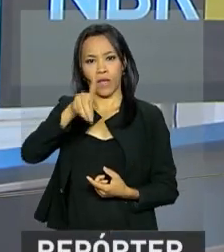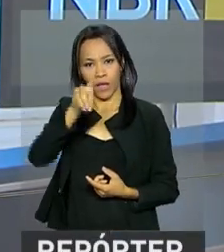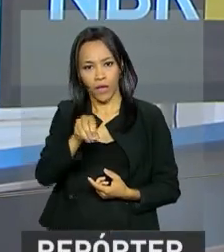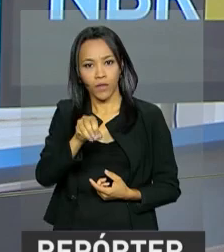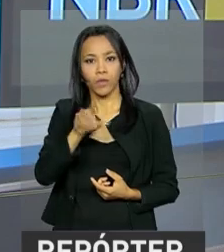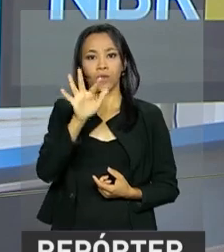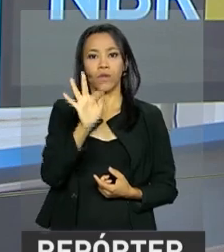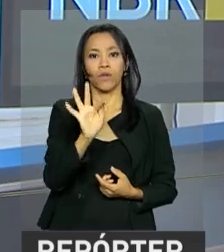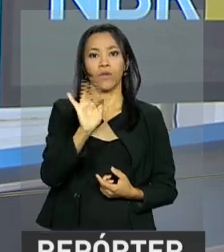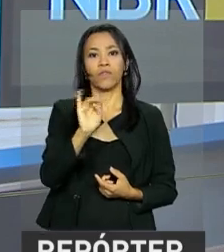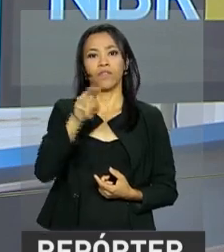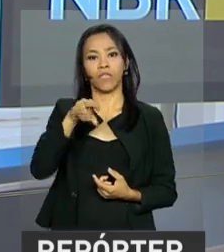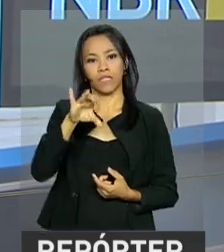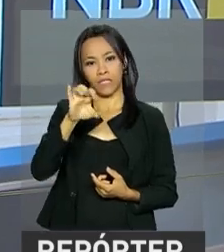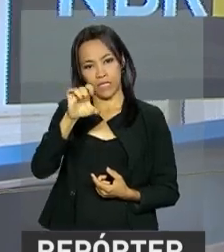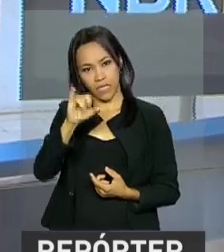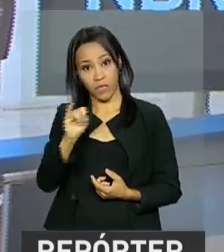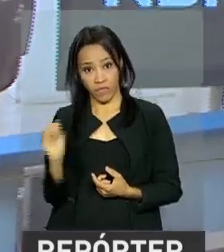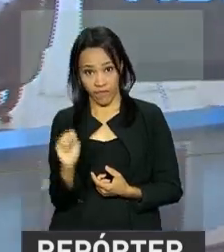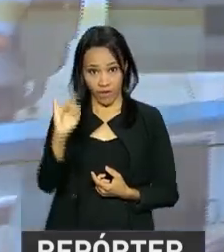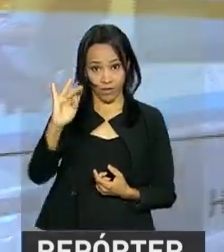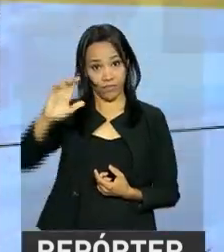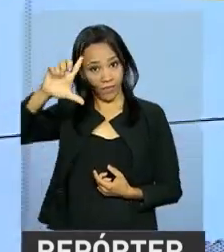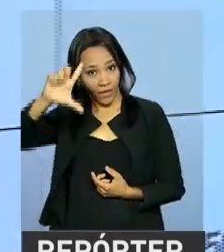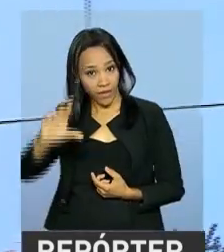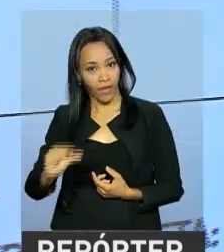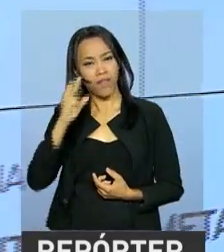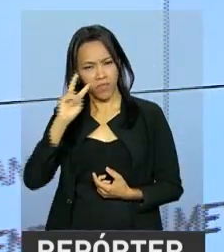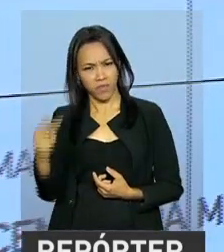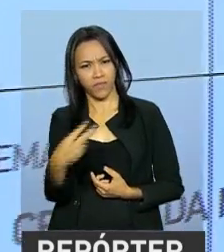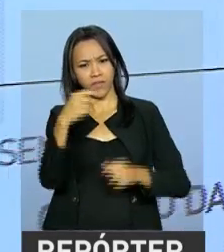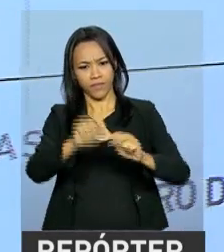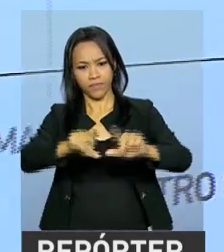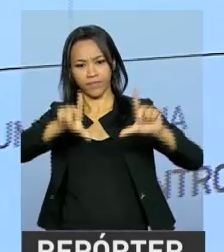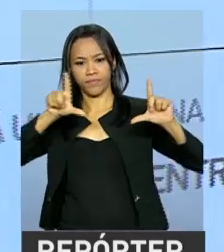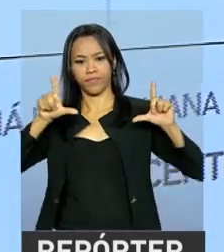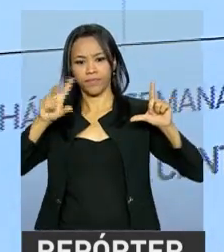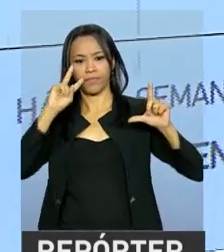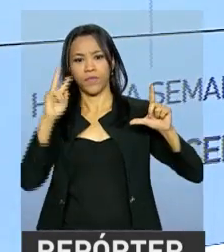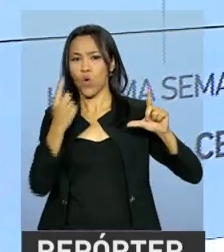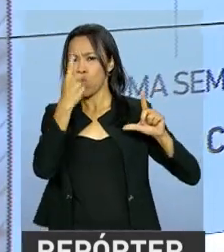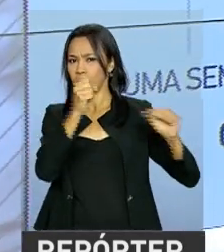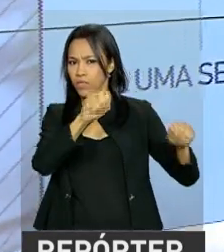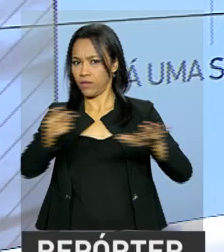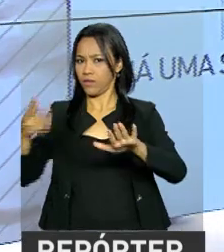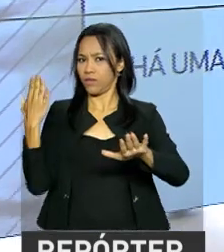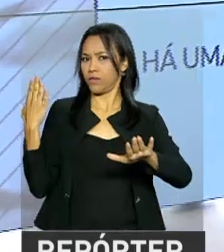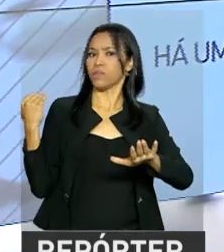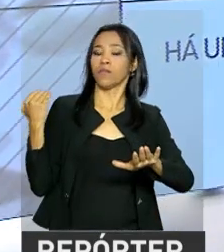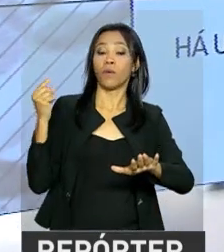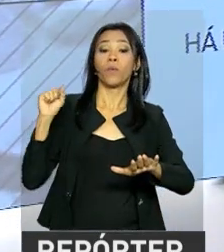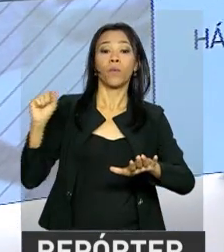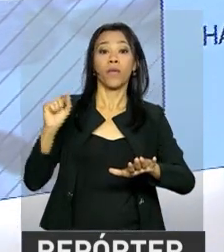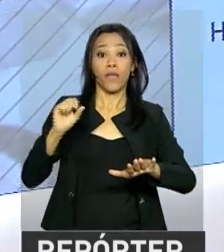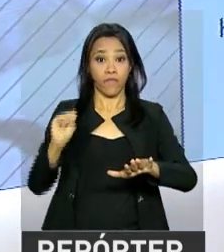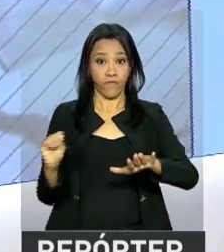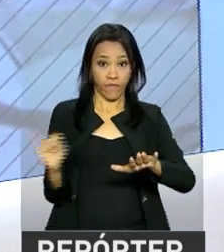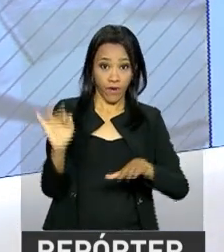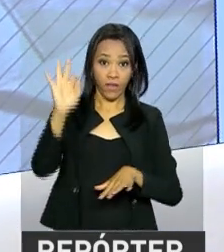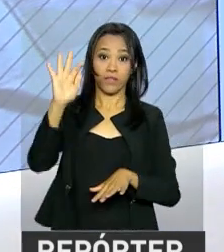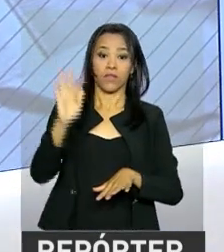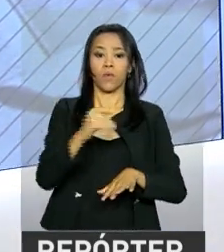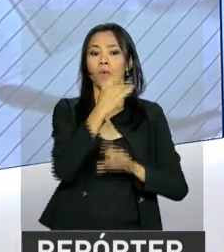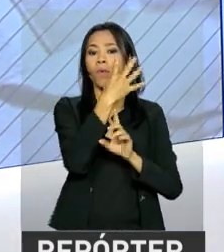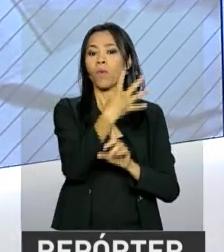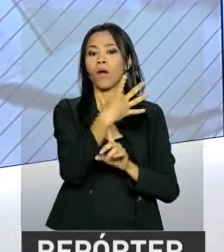inflação para este ano vamos ver os números aqui no telão tá aqui ó há uma semana A previsão era que a inflação ficasse